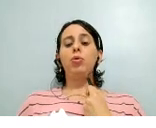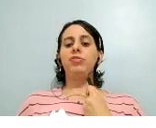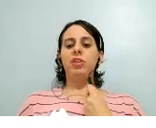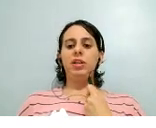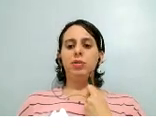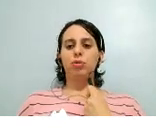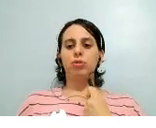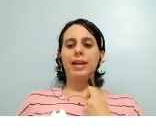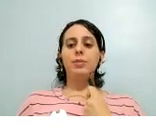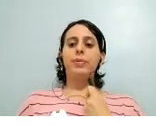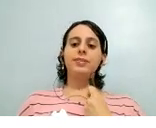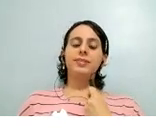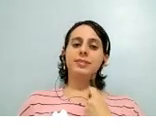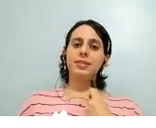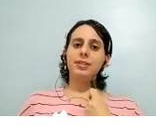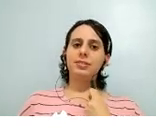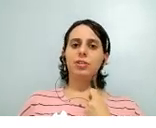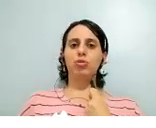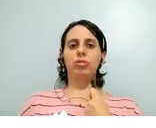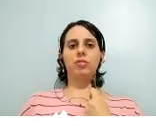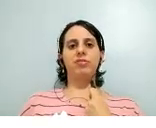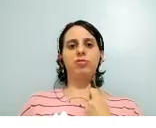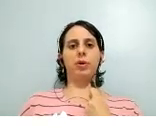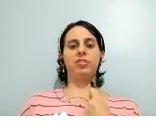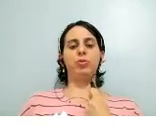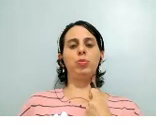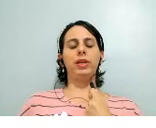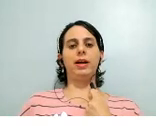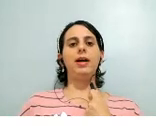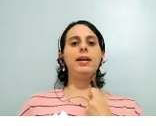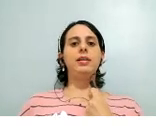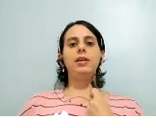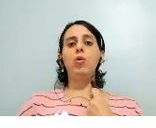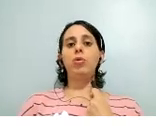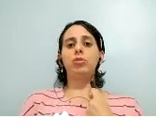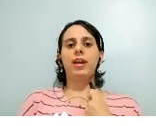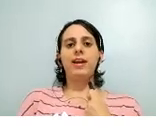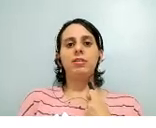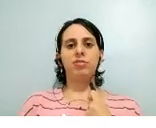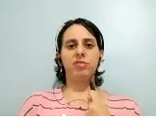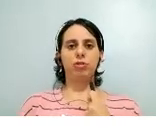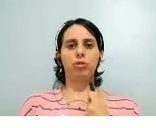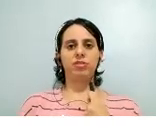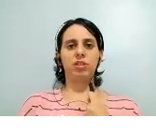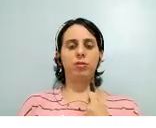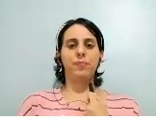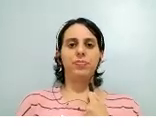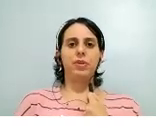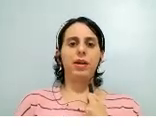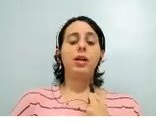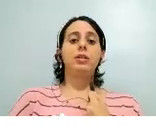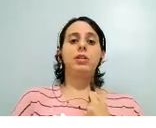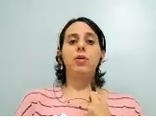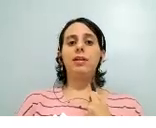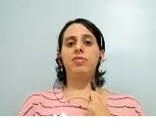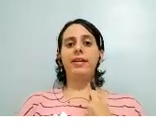Então, o vírus, ele precisa de um ser vivo para se multiplicar. Ele não consegue viver sozinho,